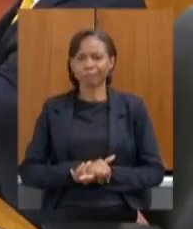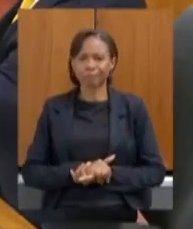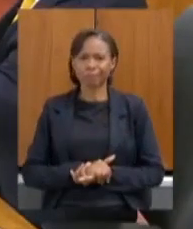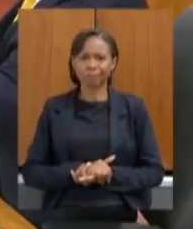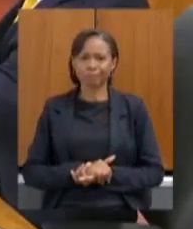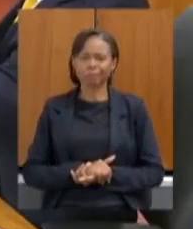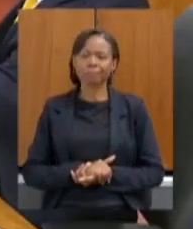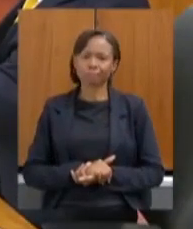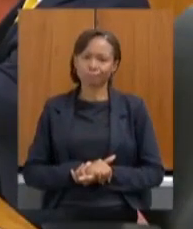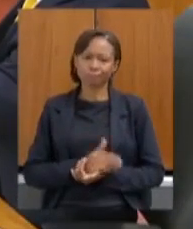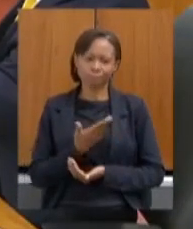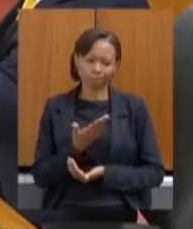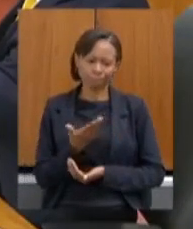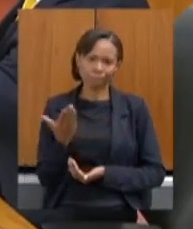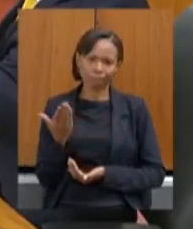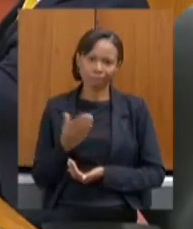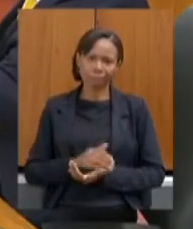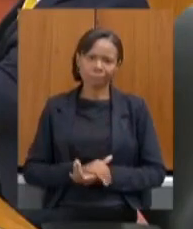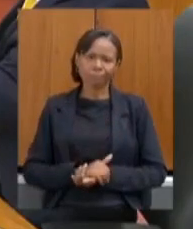secretário.